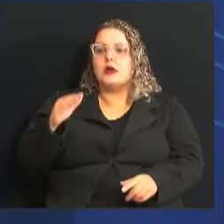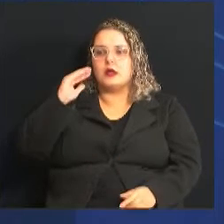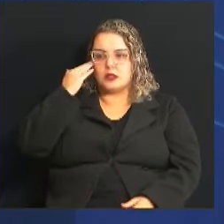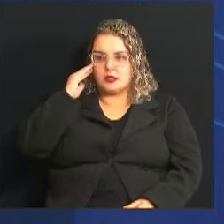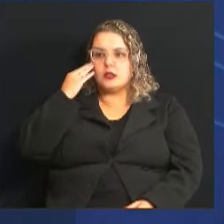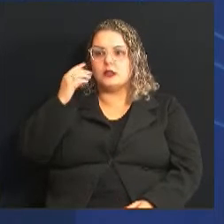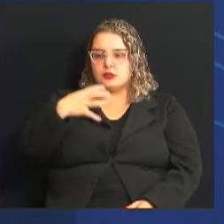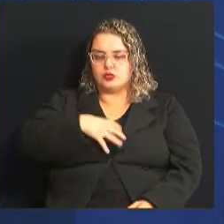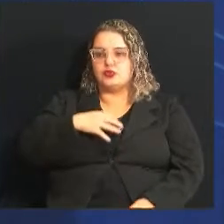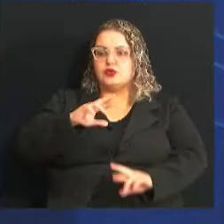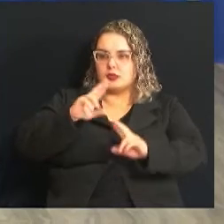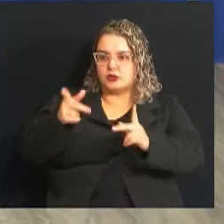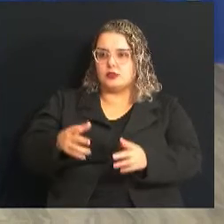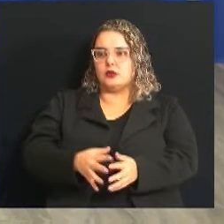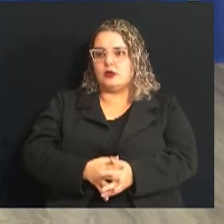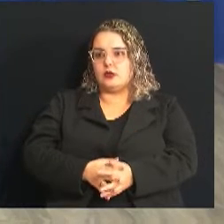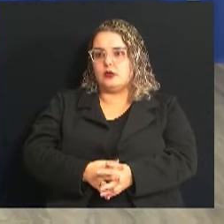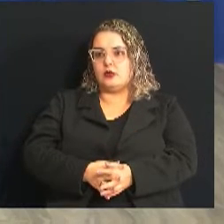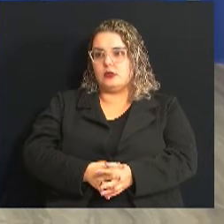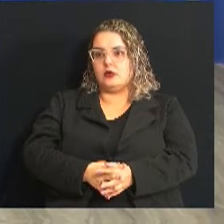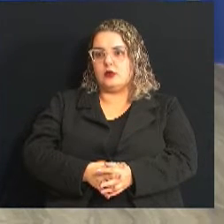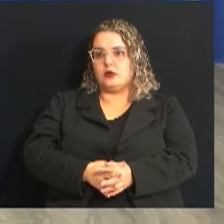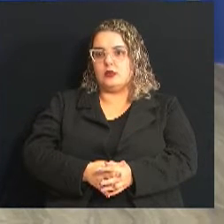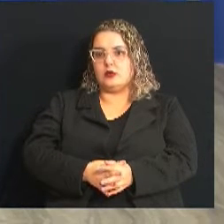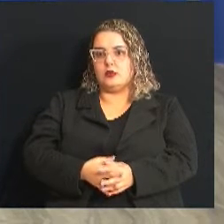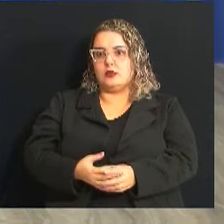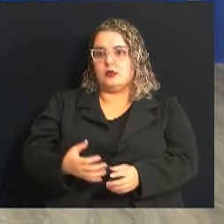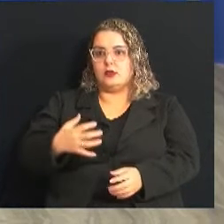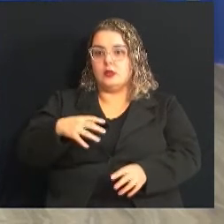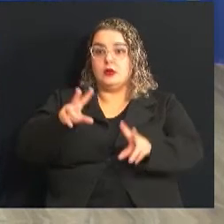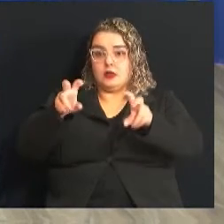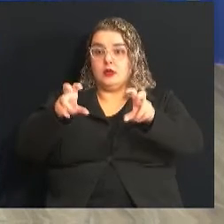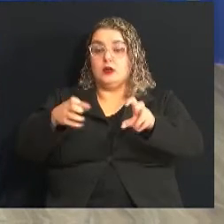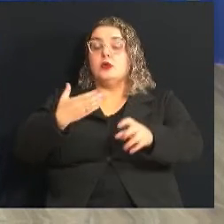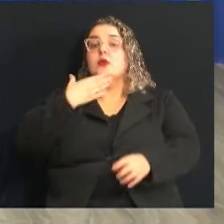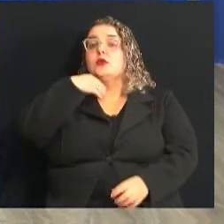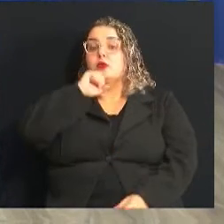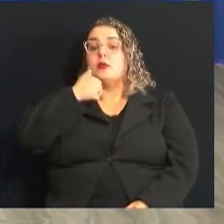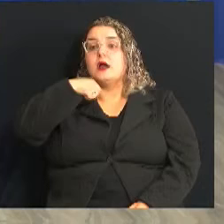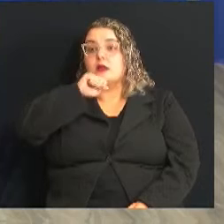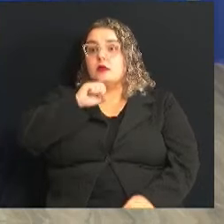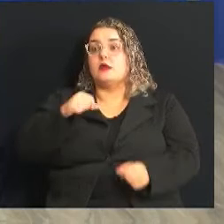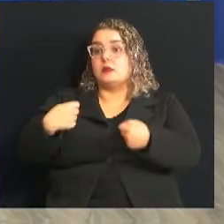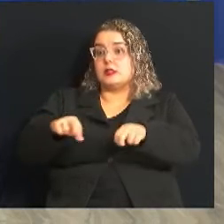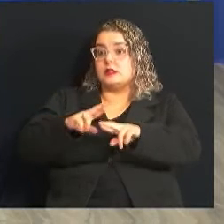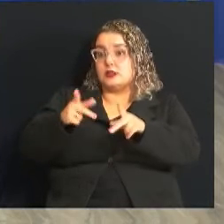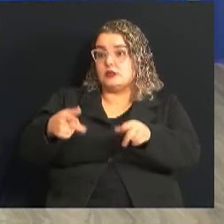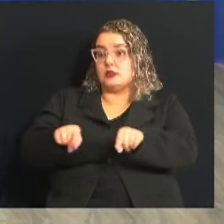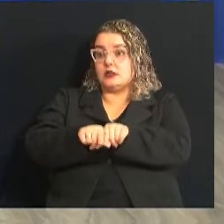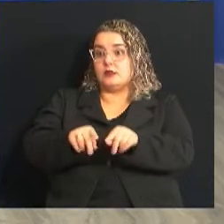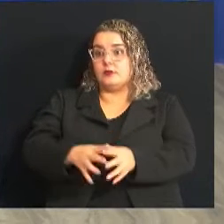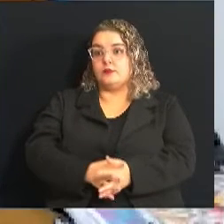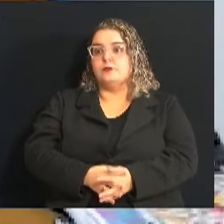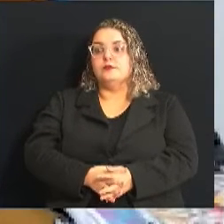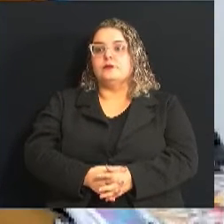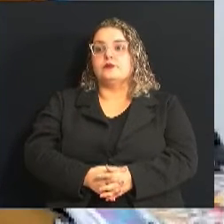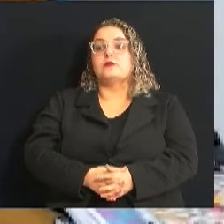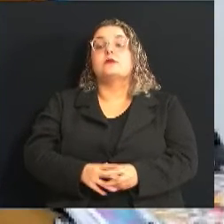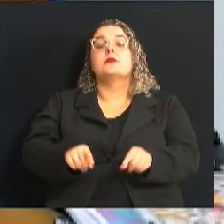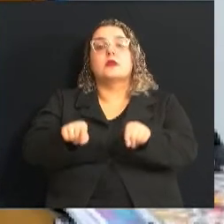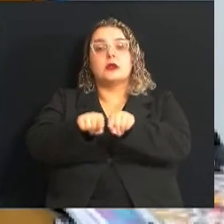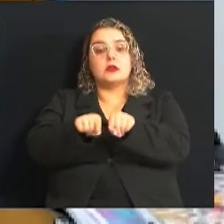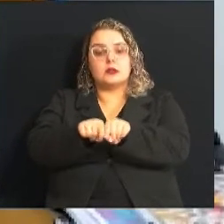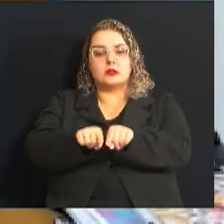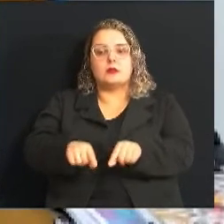uma maneira diferente? E a abordagem dos pais responsáveis precisa ser diferente também? Também precisa